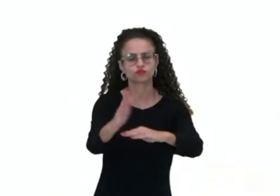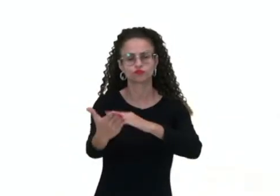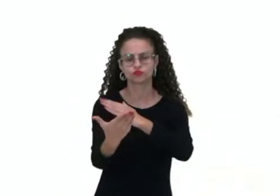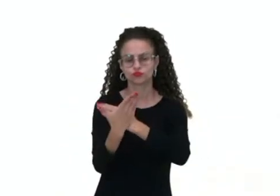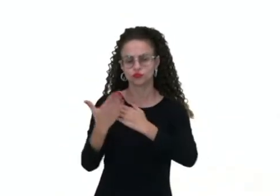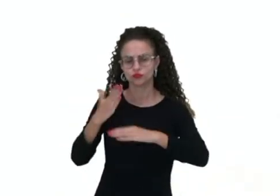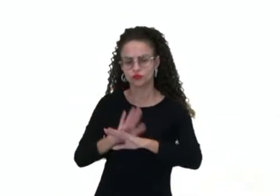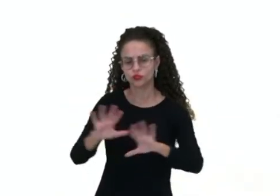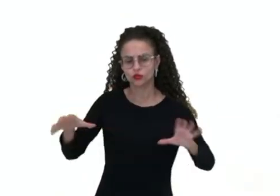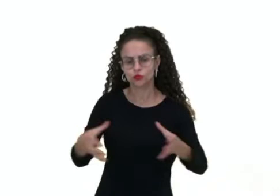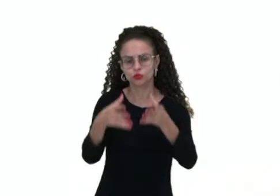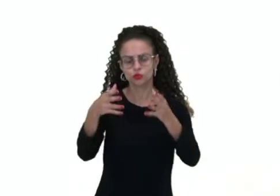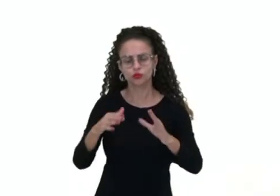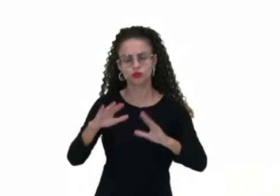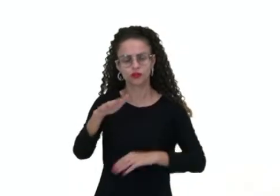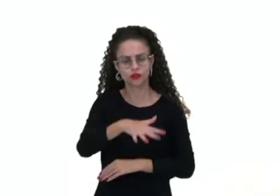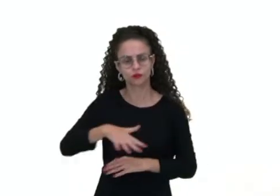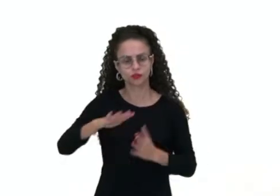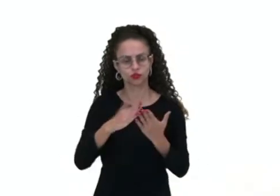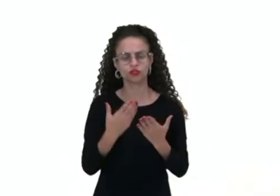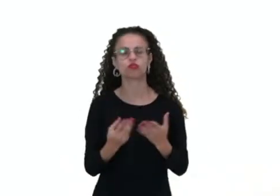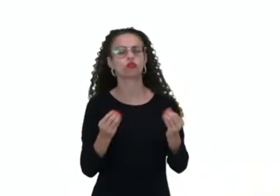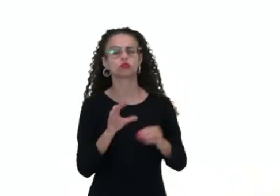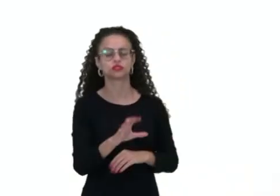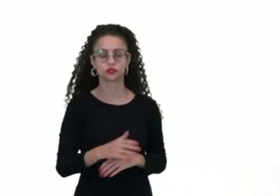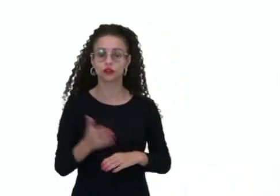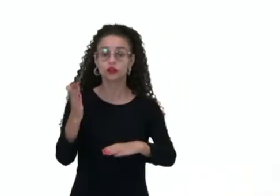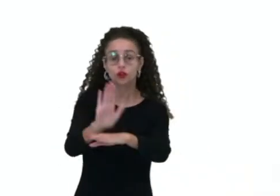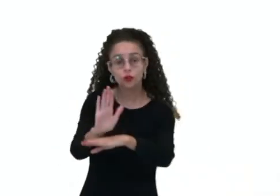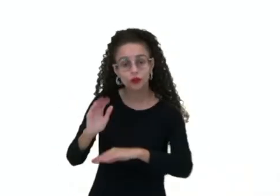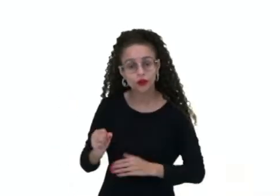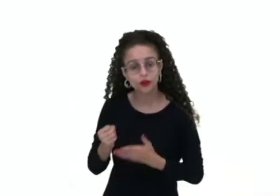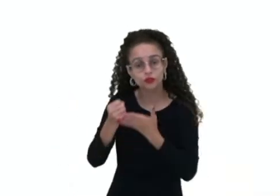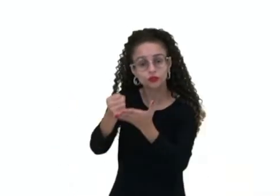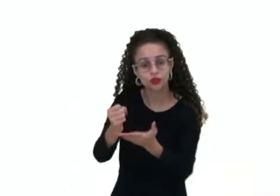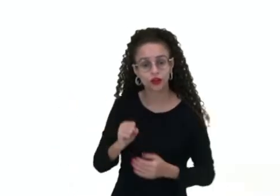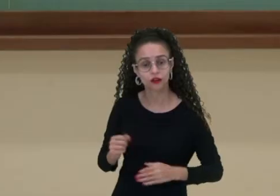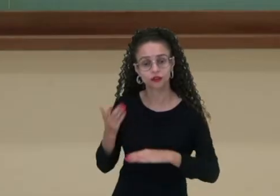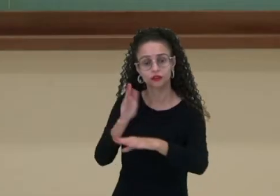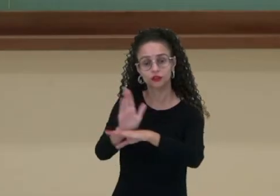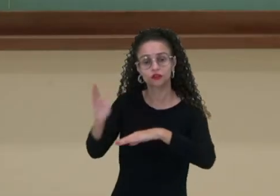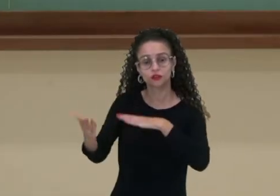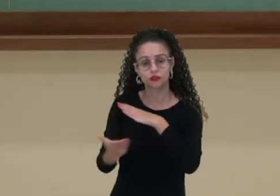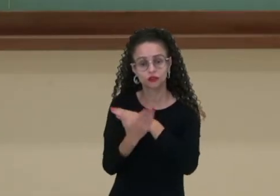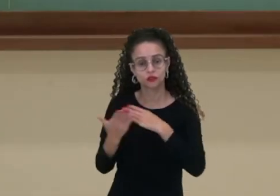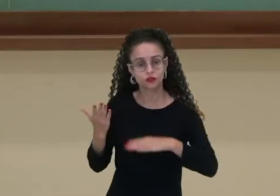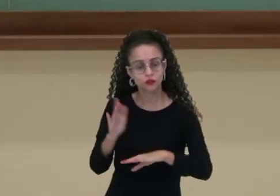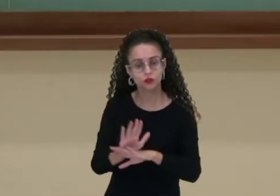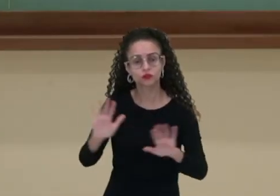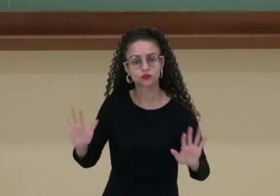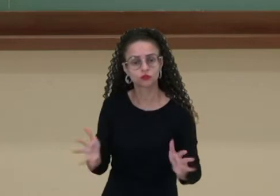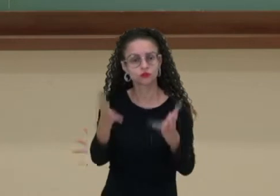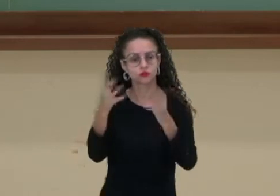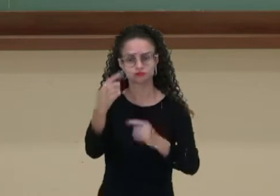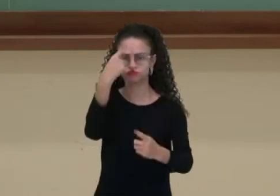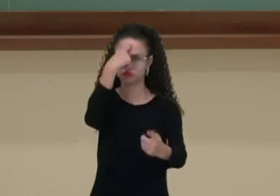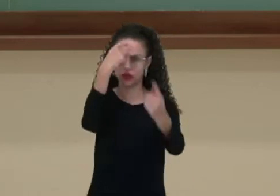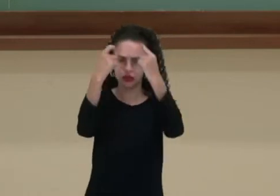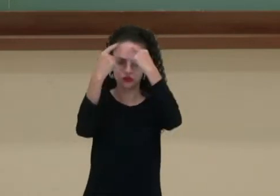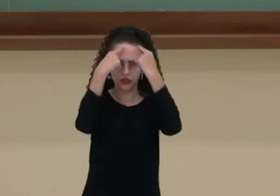ambiente escolar. Como assim, professor? O que é isso? Cooperar, ajudar, contribuir com novas ideias,